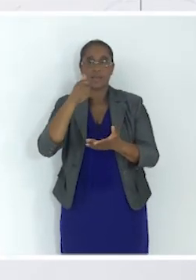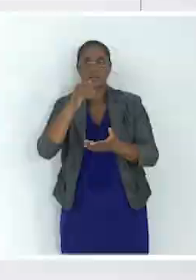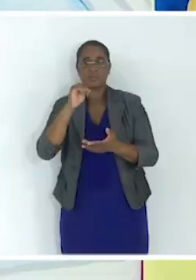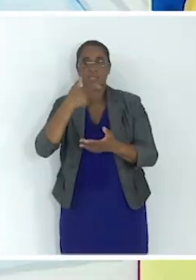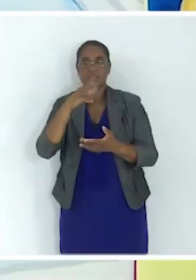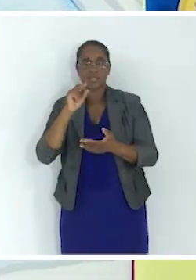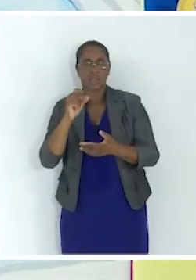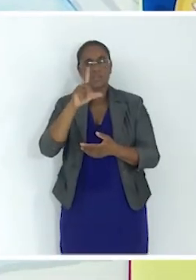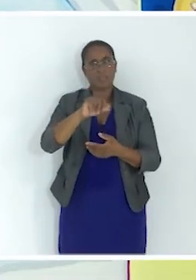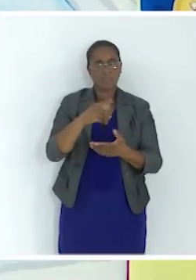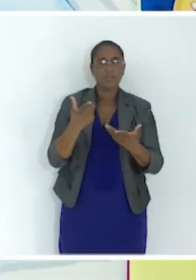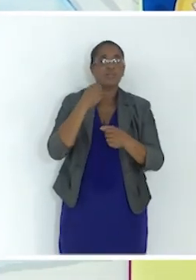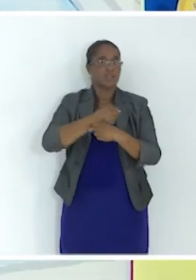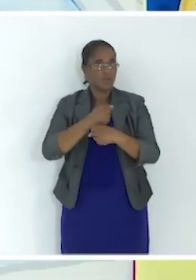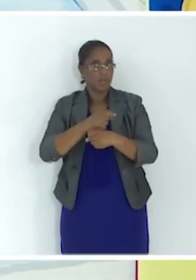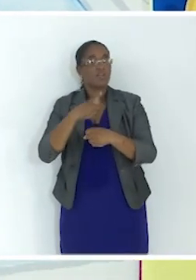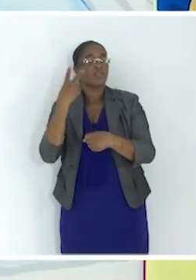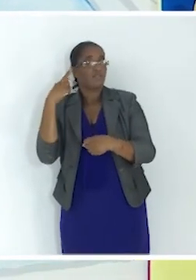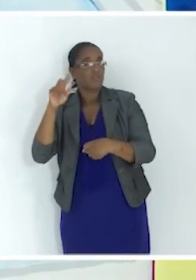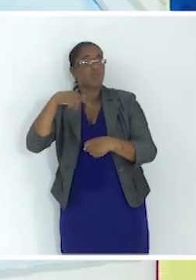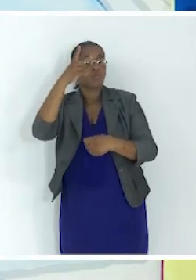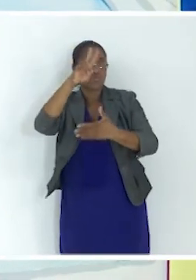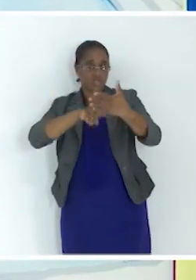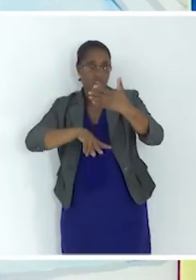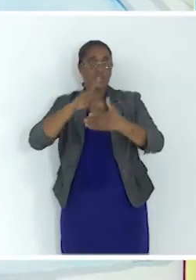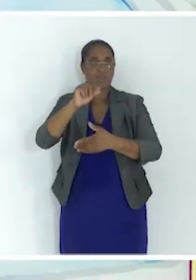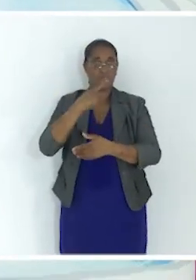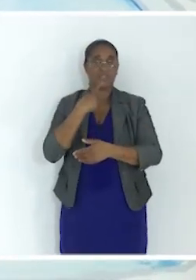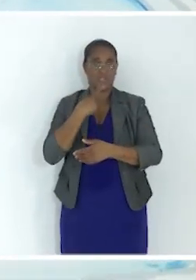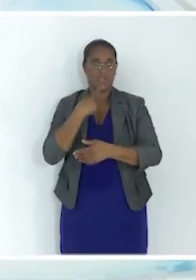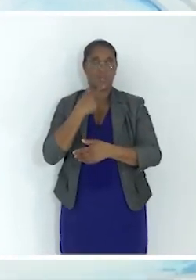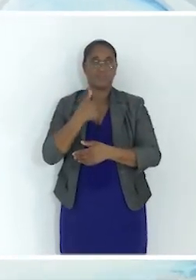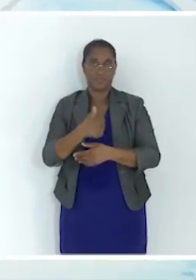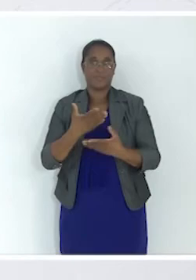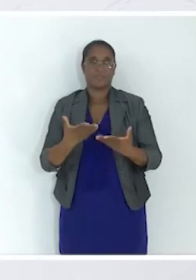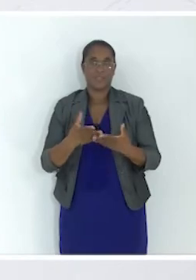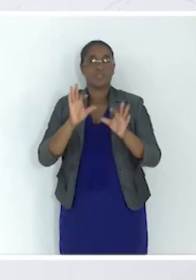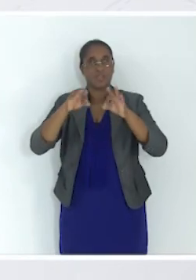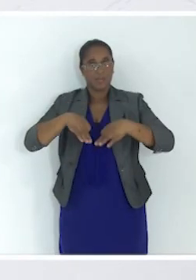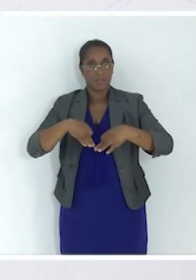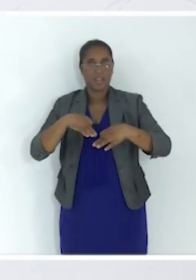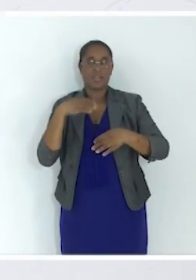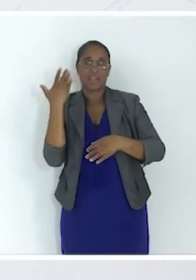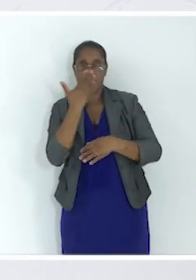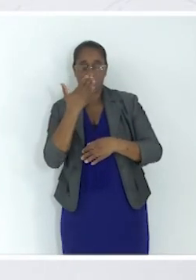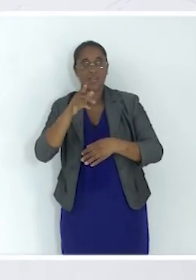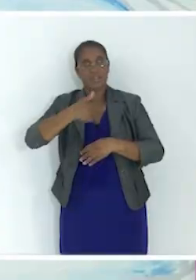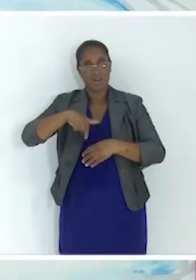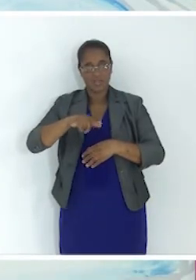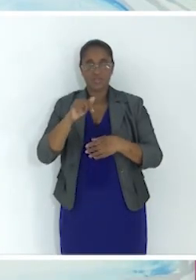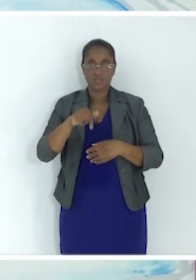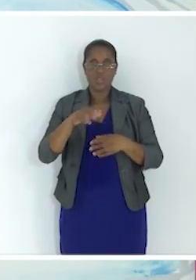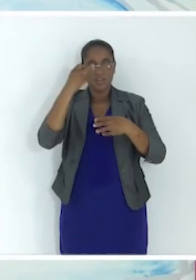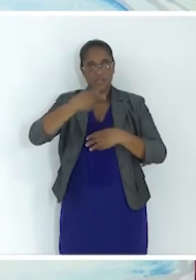abstratos e também é um exercício que vale para outros textos, certo? Muito bem. Então terminamos a nossa aula